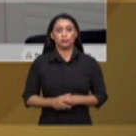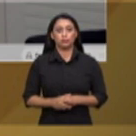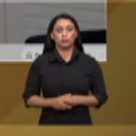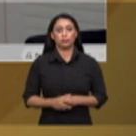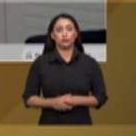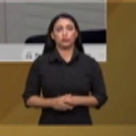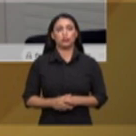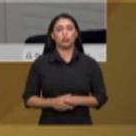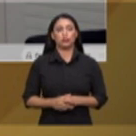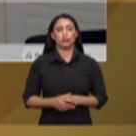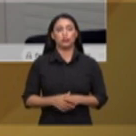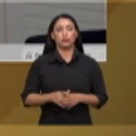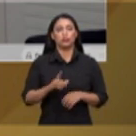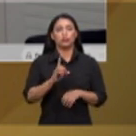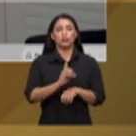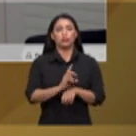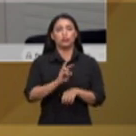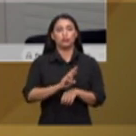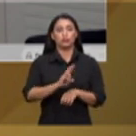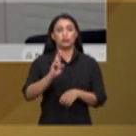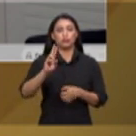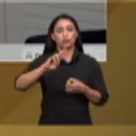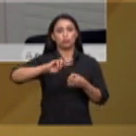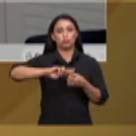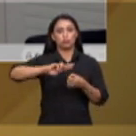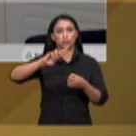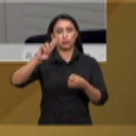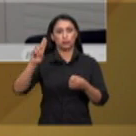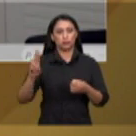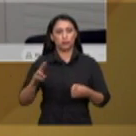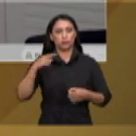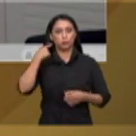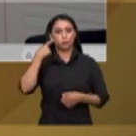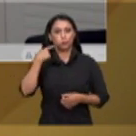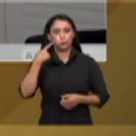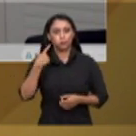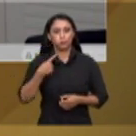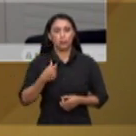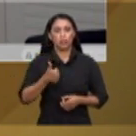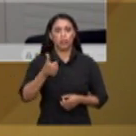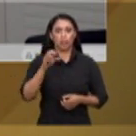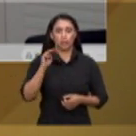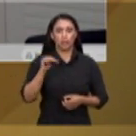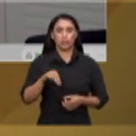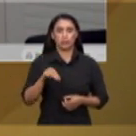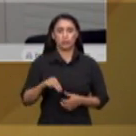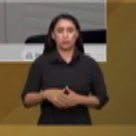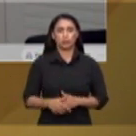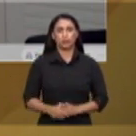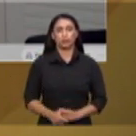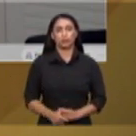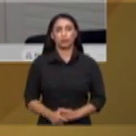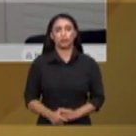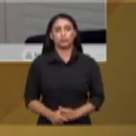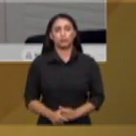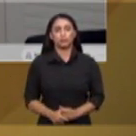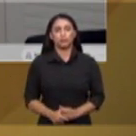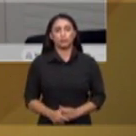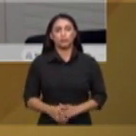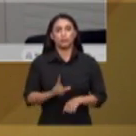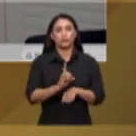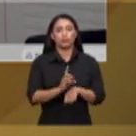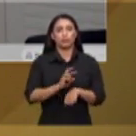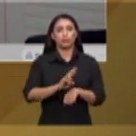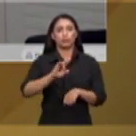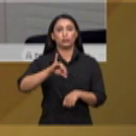Levi Mello do Amaral Júnior, advogado-geral da União, que disporá de 15 minutos para a sua sustentação oral. Doutor José